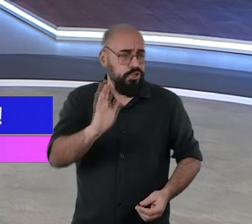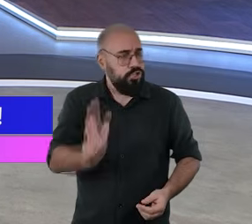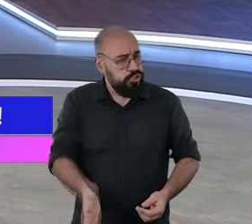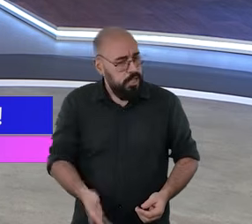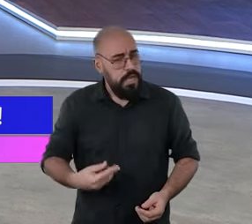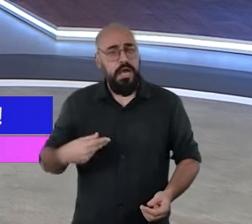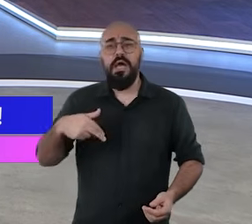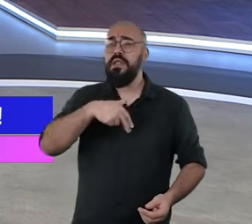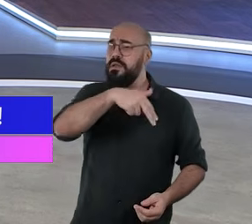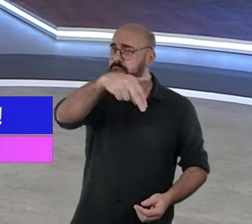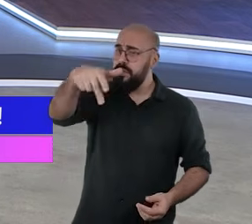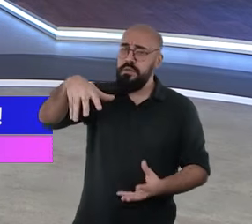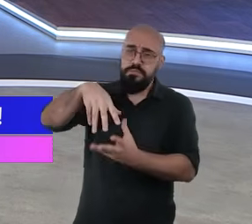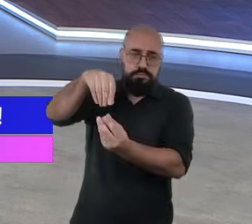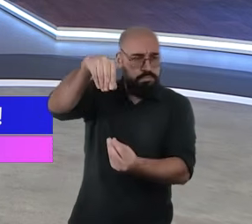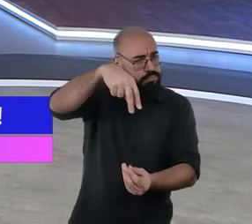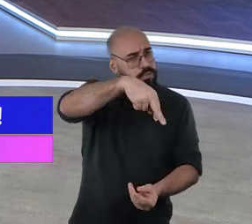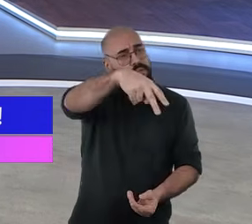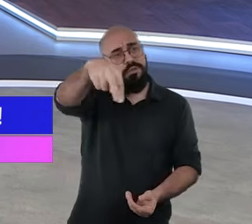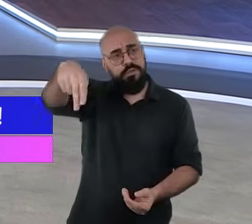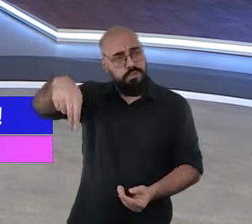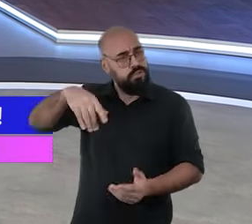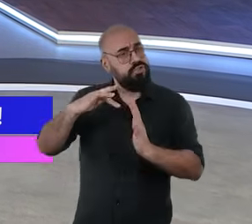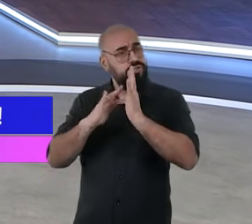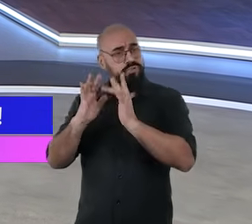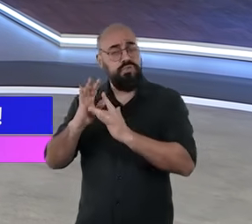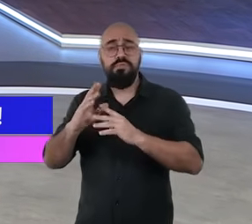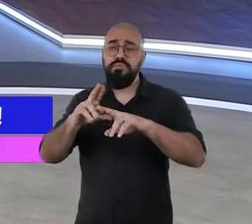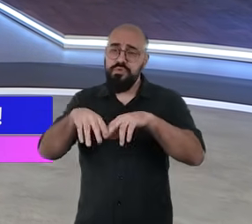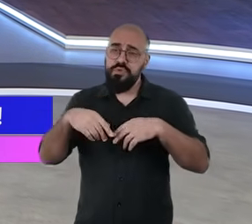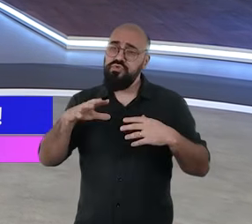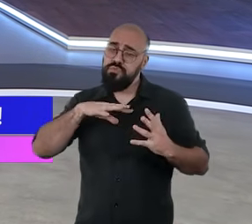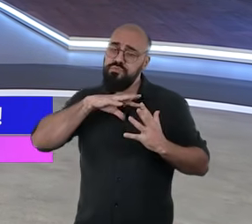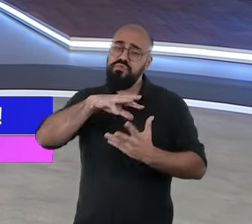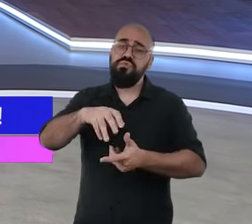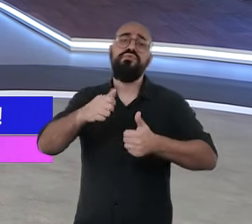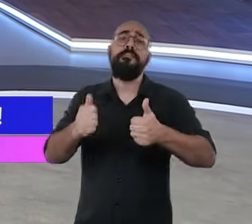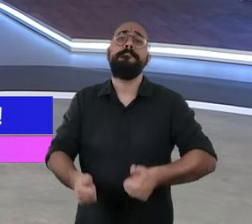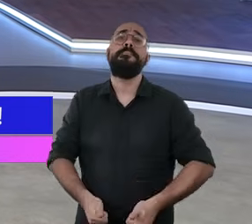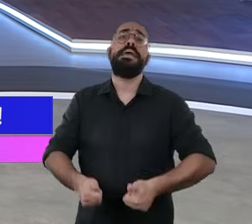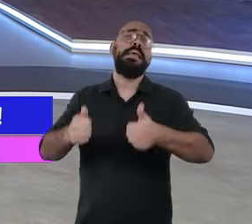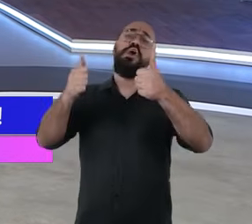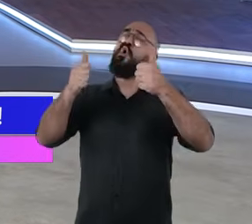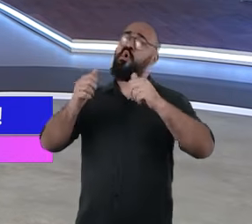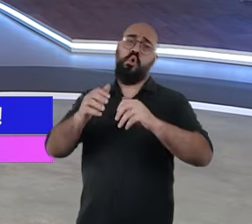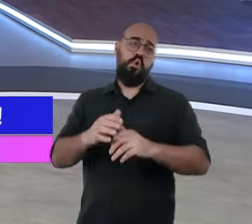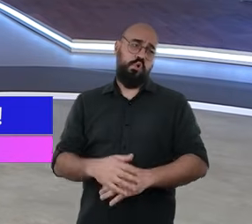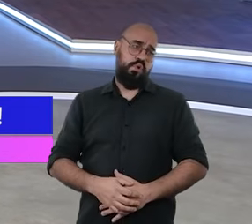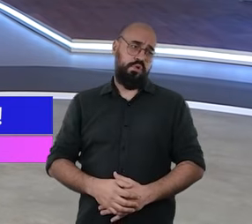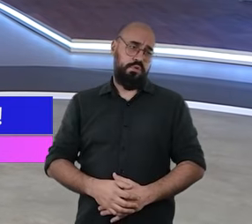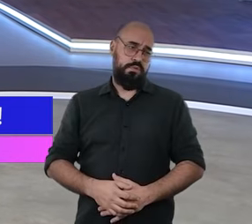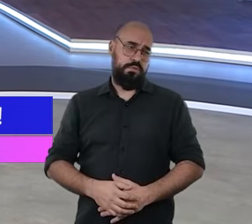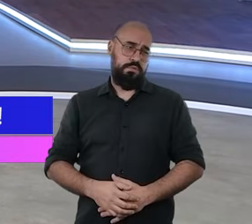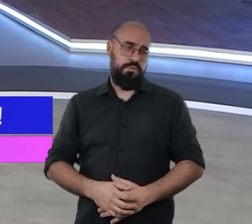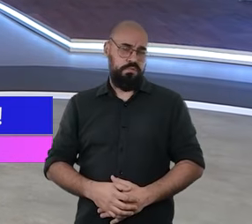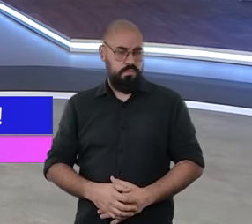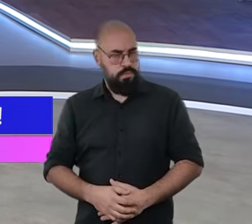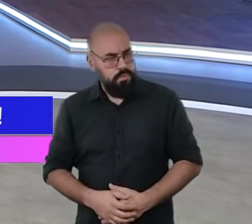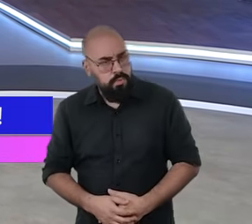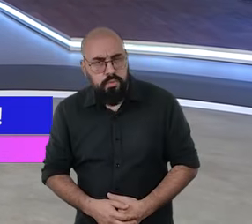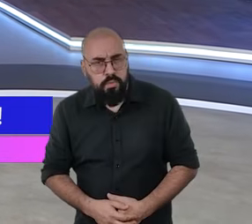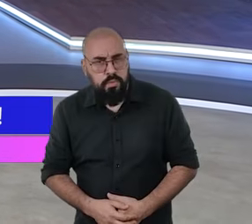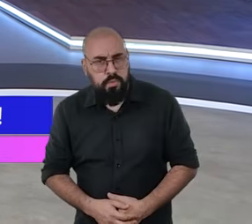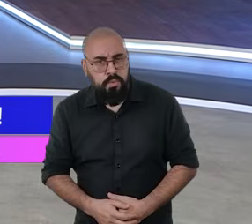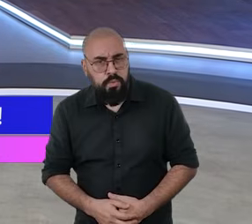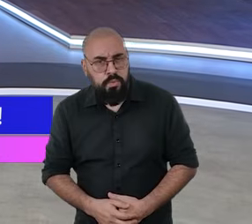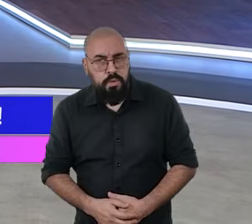nós. E por isso o mundo está melhorando. Mas eu te pergunto, será que está melhorando